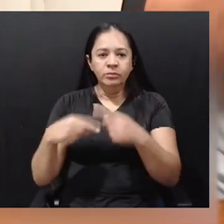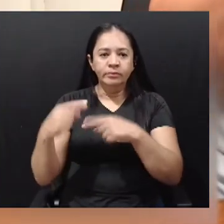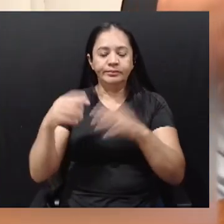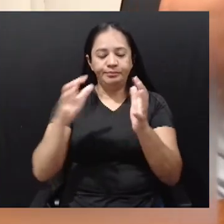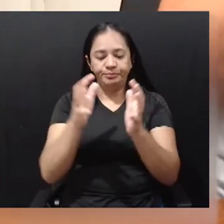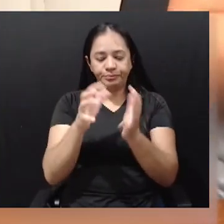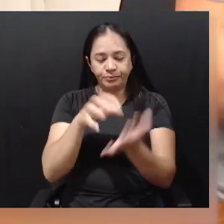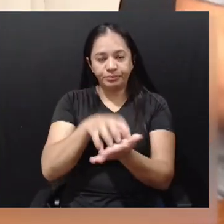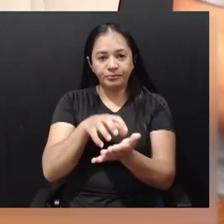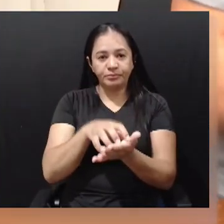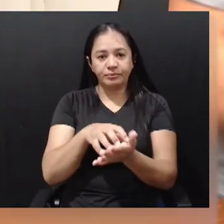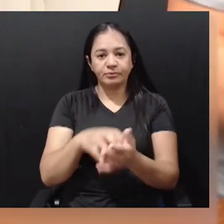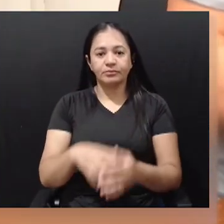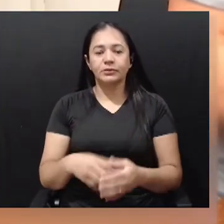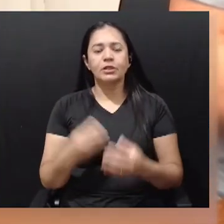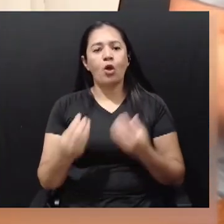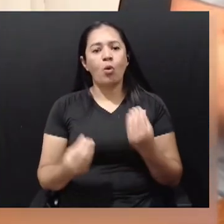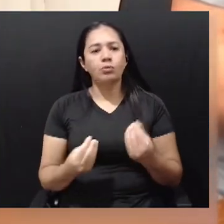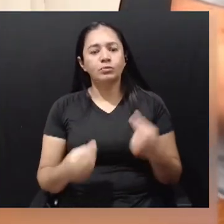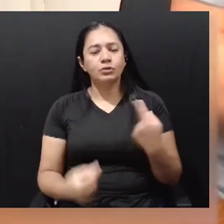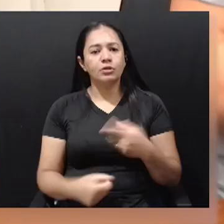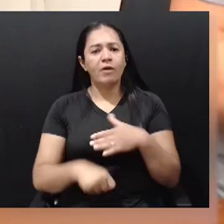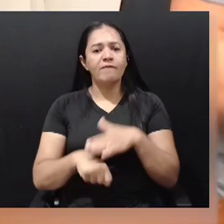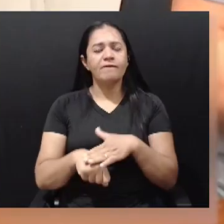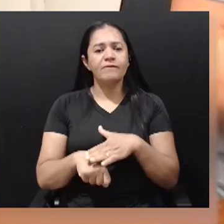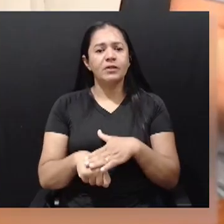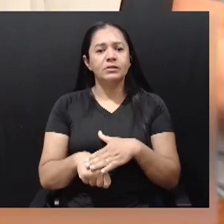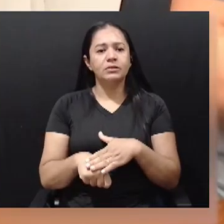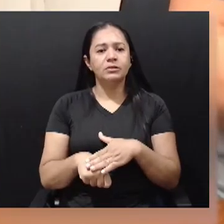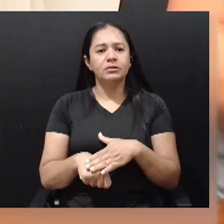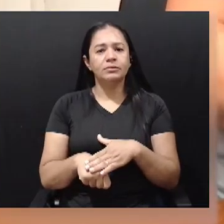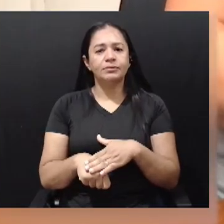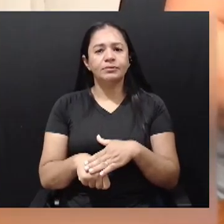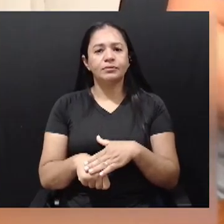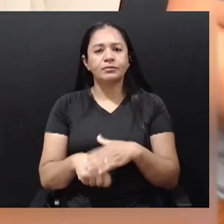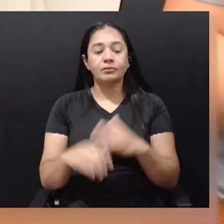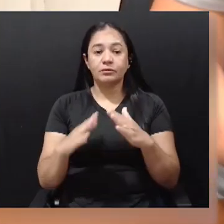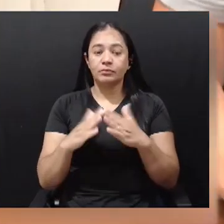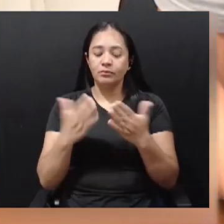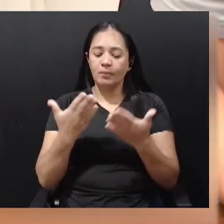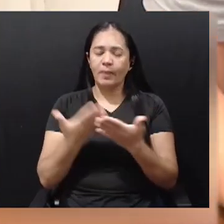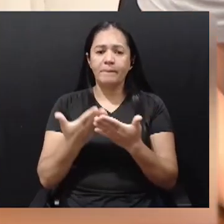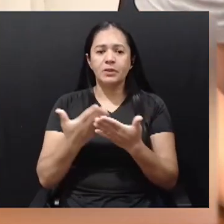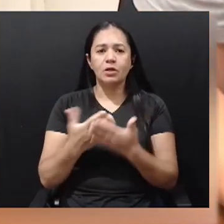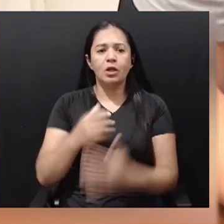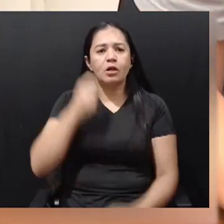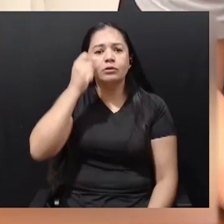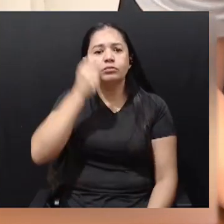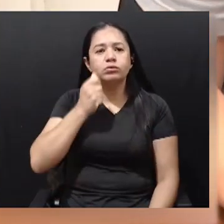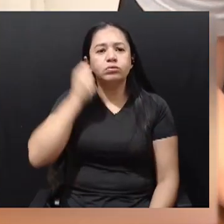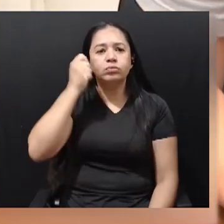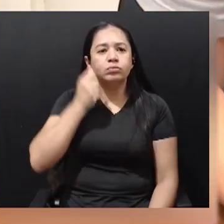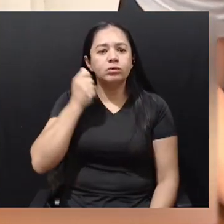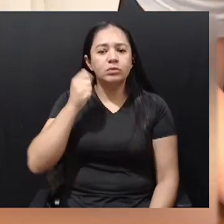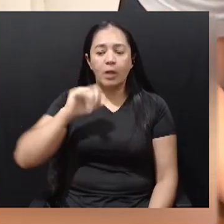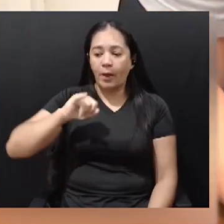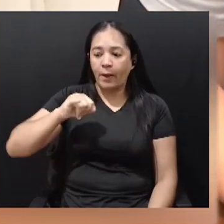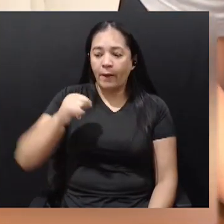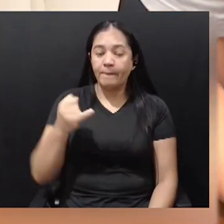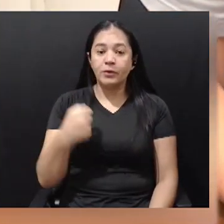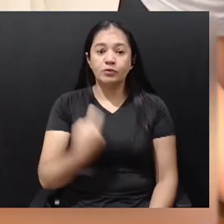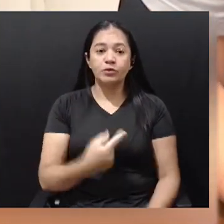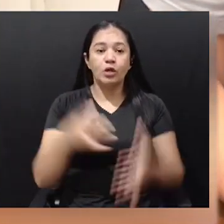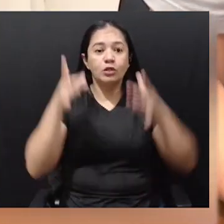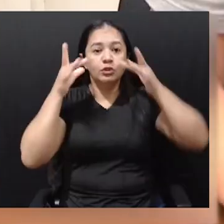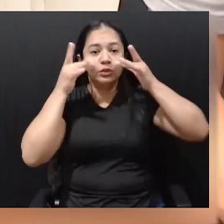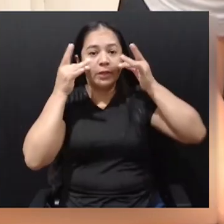que a gente faz uma escola de atores, né, aqui no município, aproveitando os nossos teatros também. Eu lembro que a gente